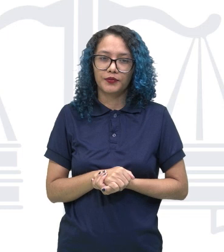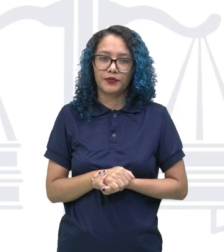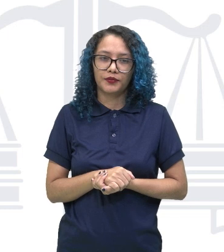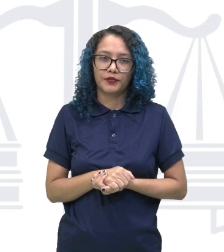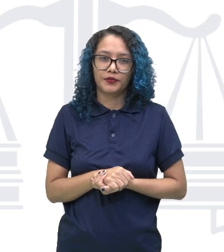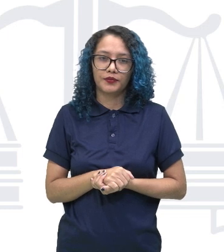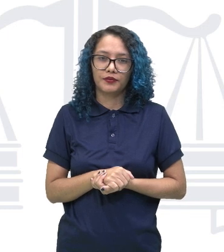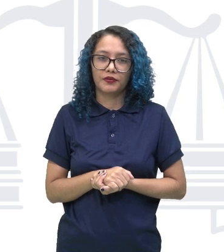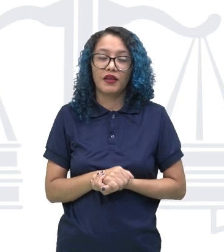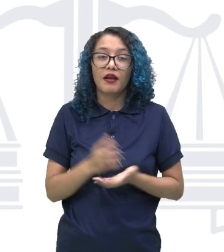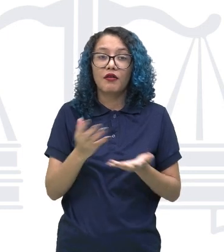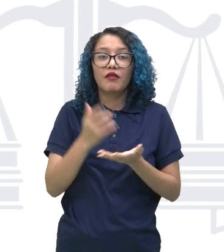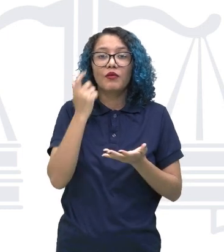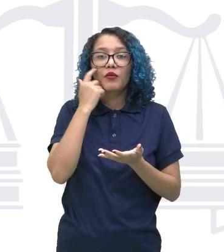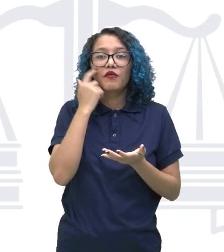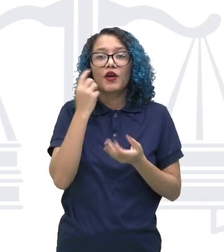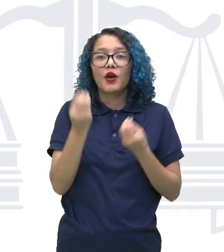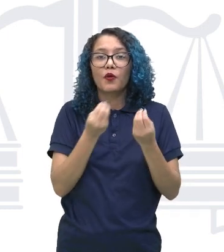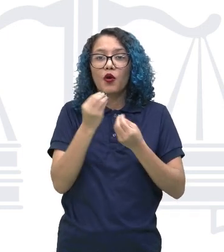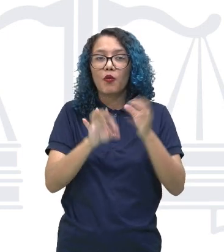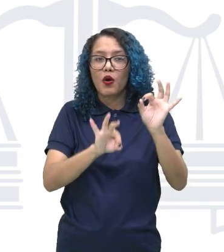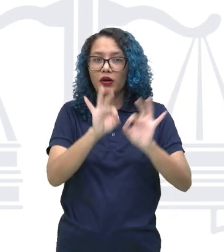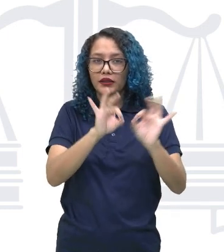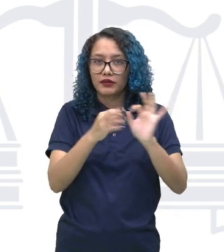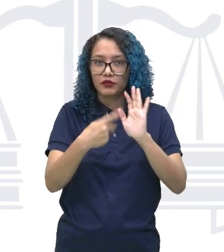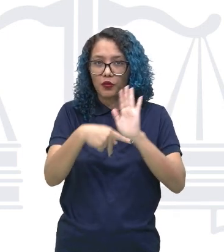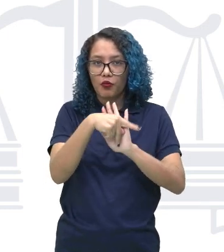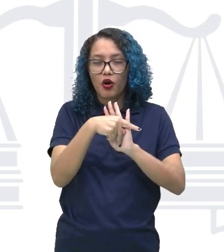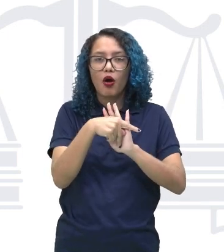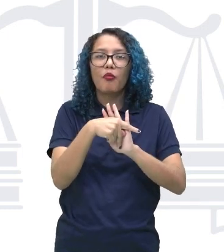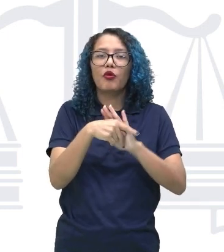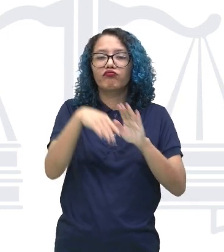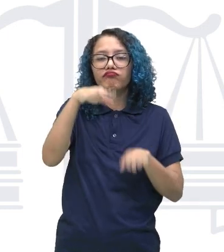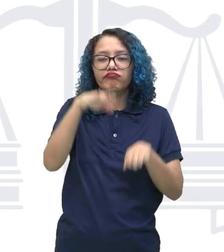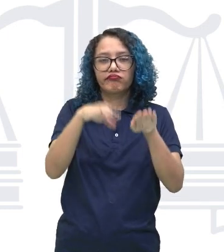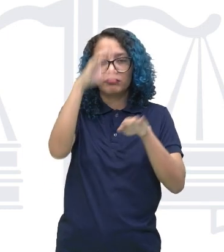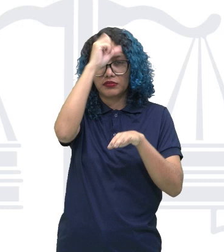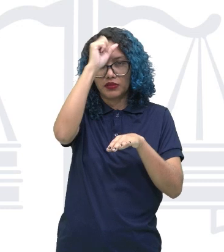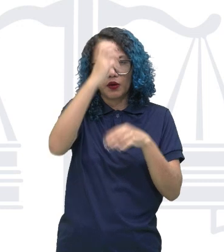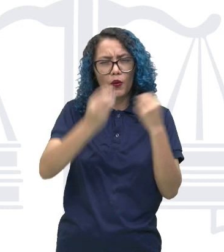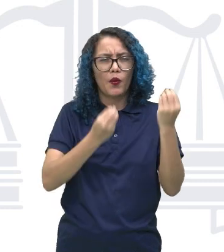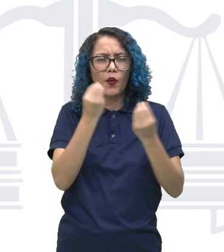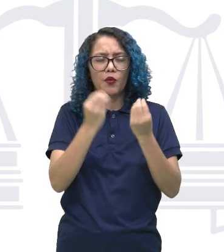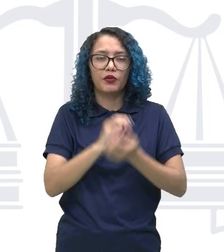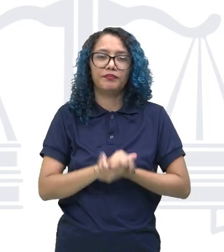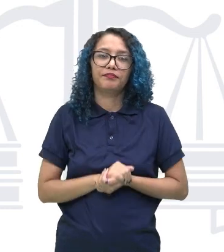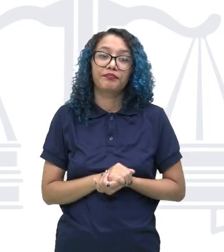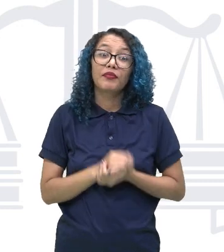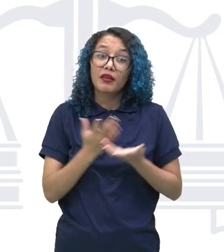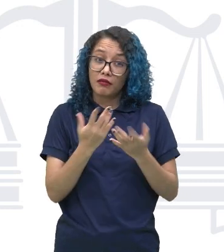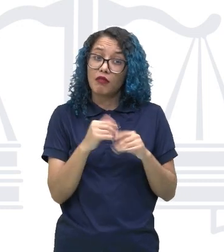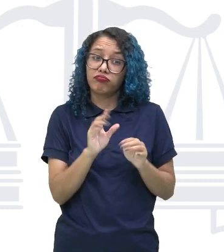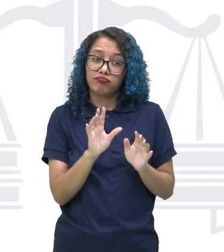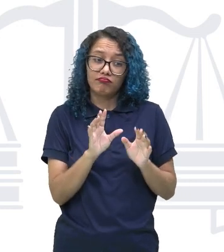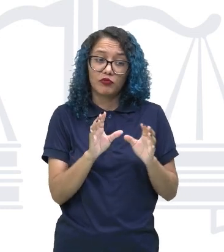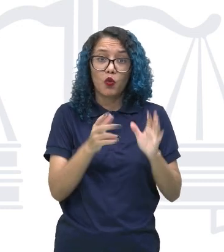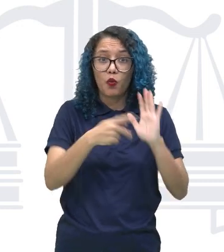como é que está estruturada a recomposição das aprendizagens. Então, o pacto ele tem estratégias